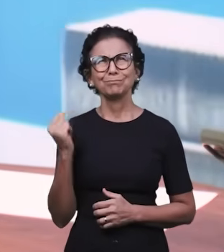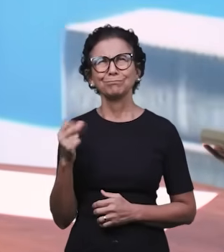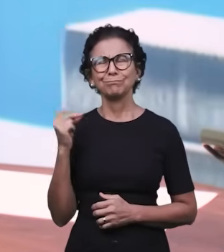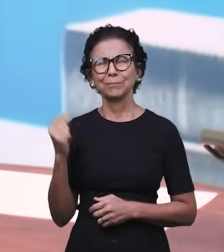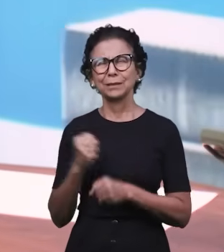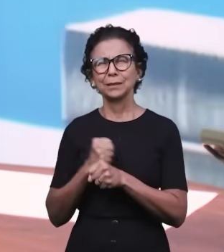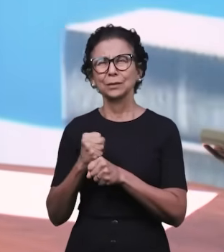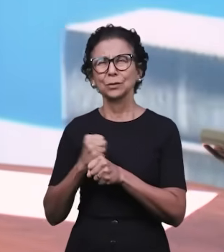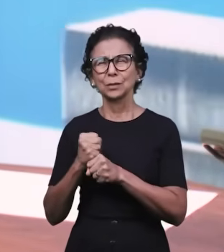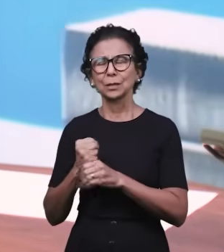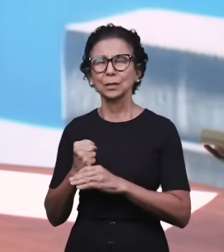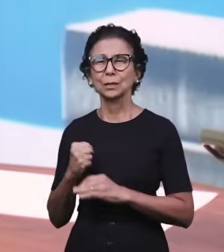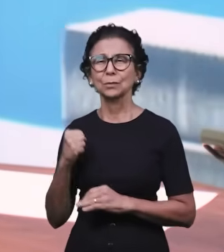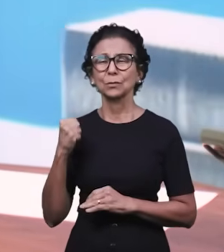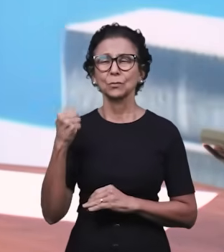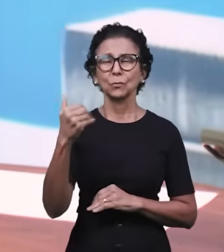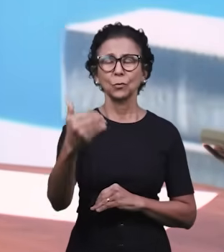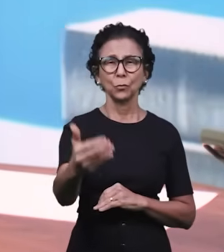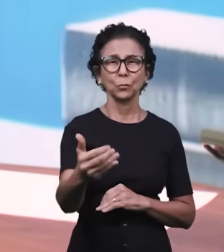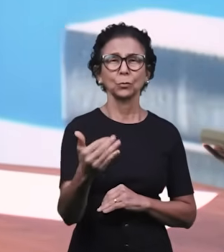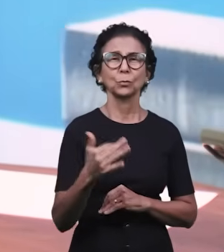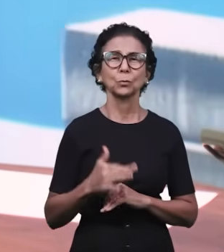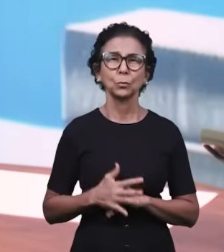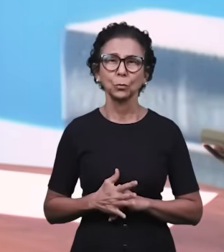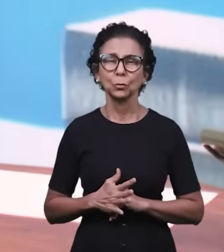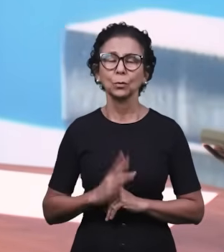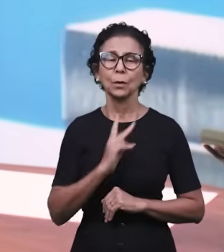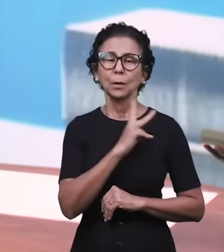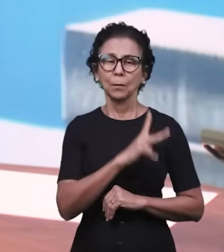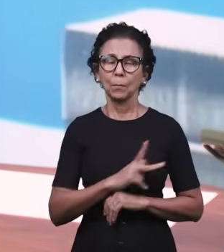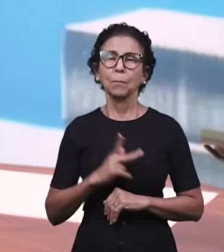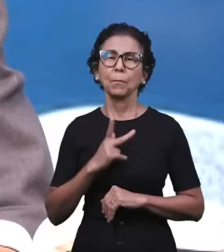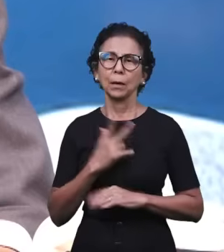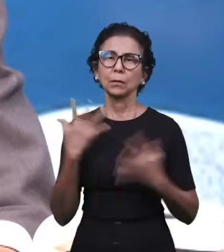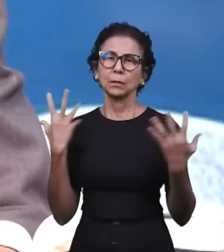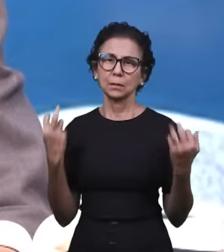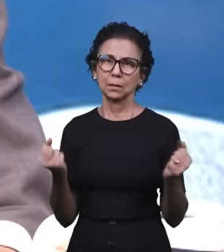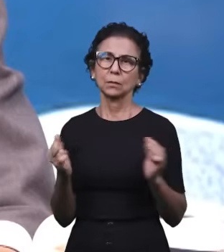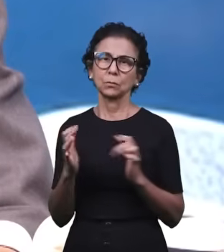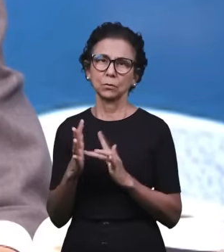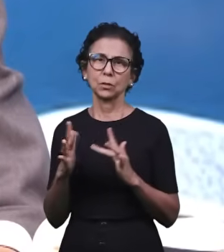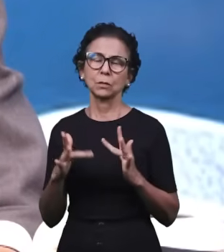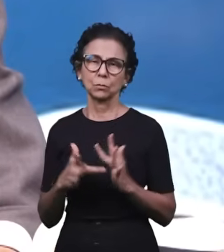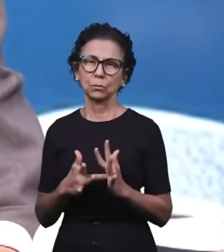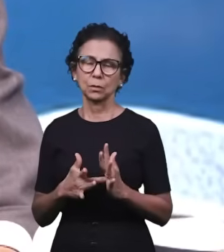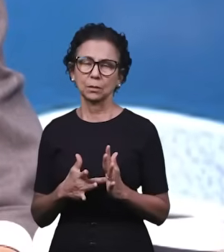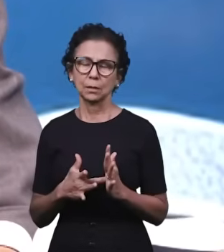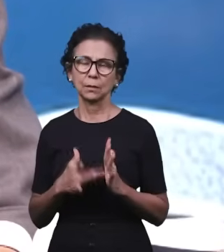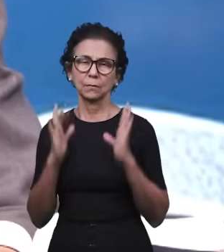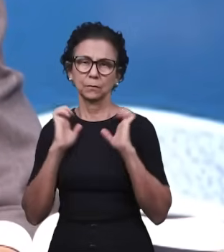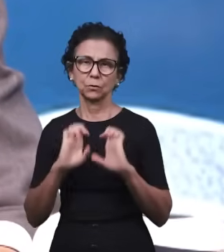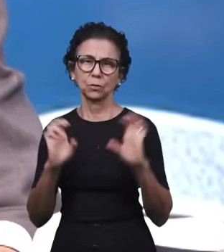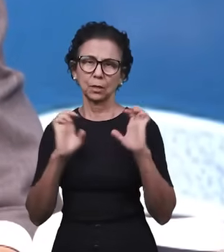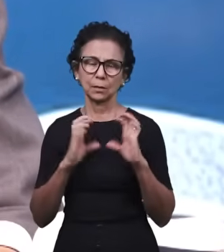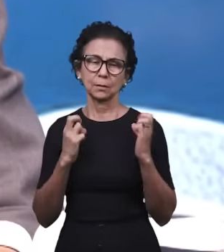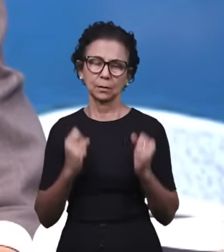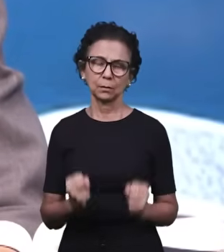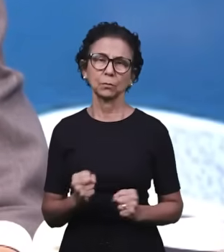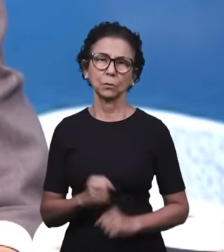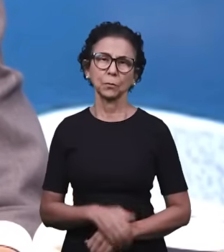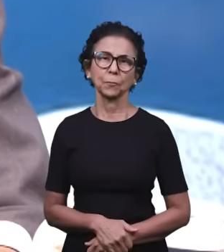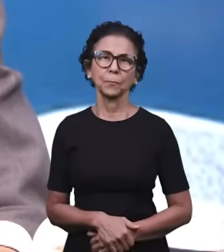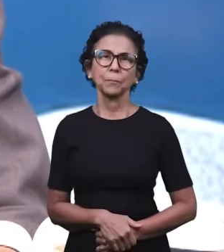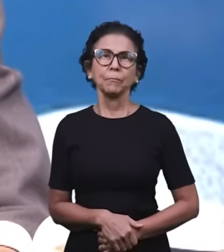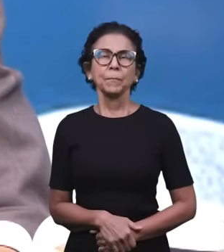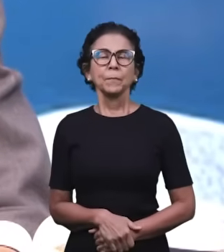o diaconato foi acompanhando o crescimento da igreja. Isso é muito interessante. Aqui já se trata de uma situação de